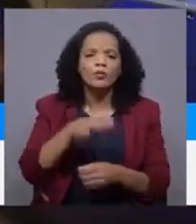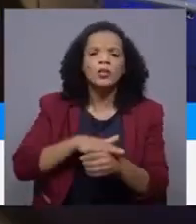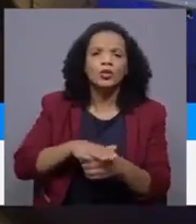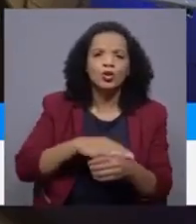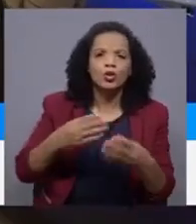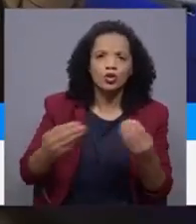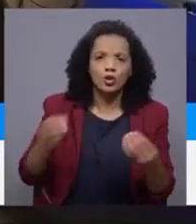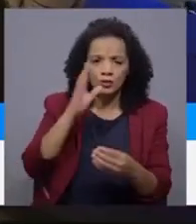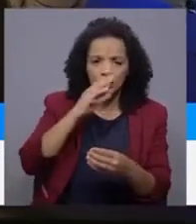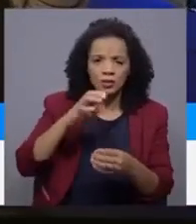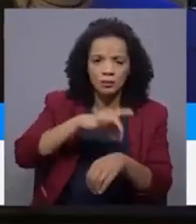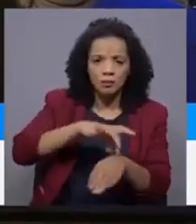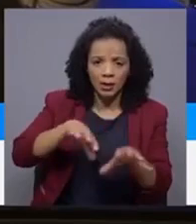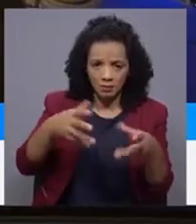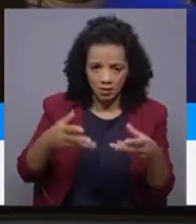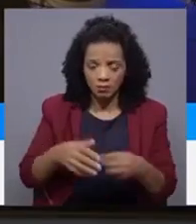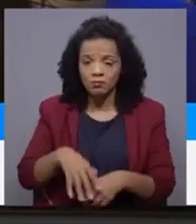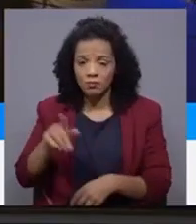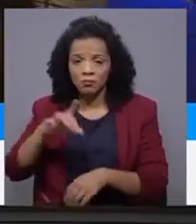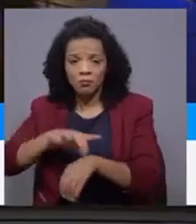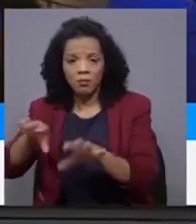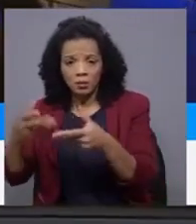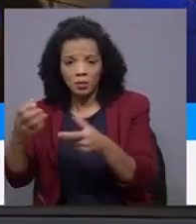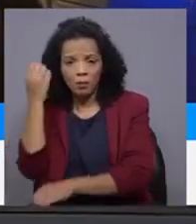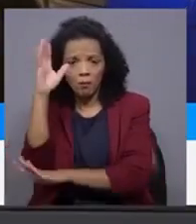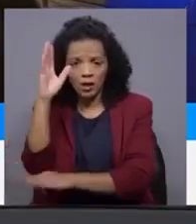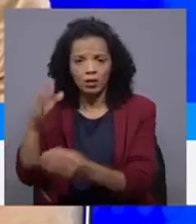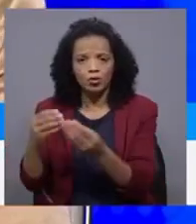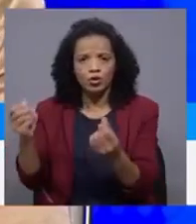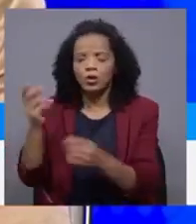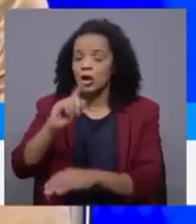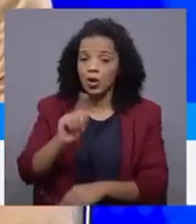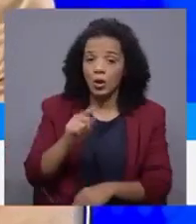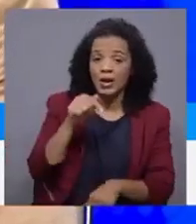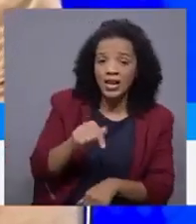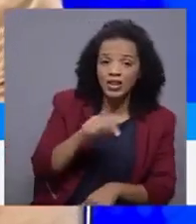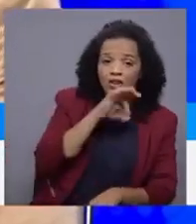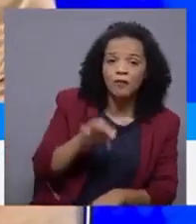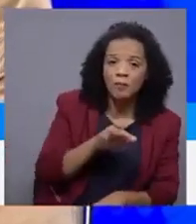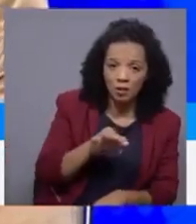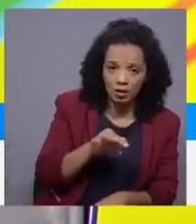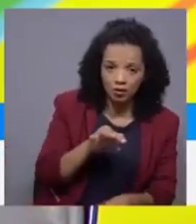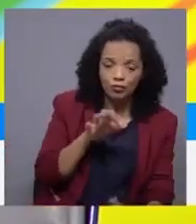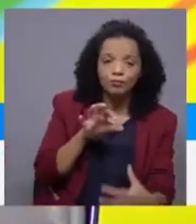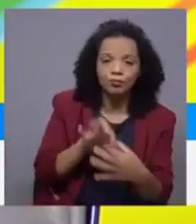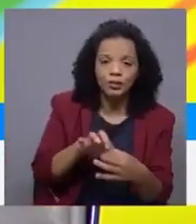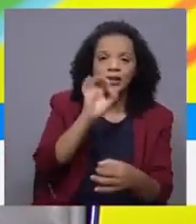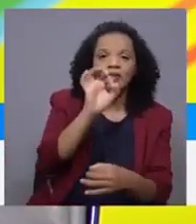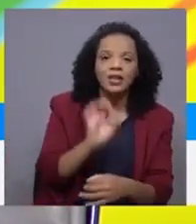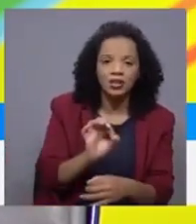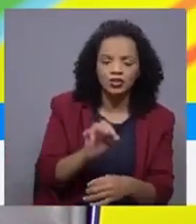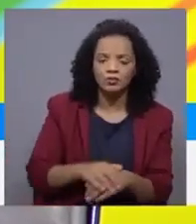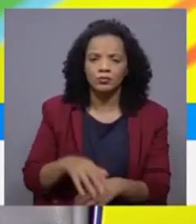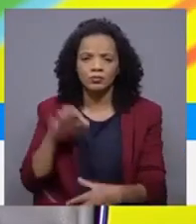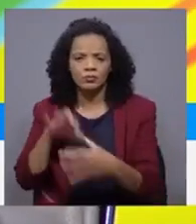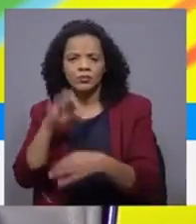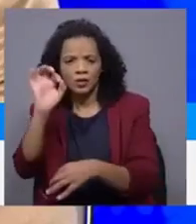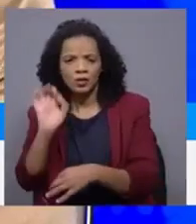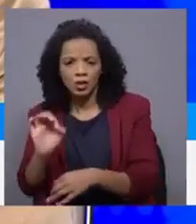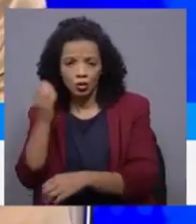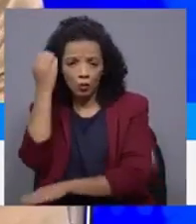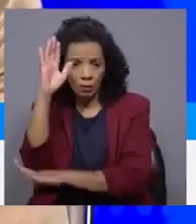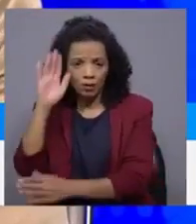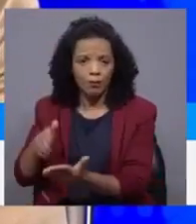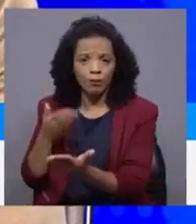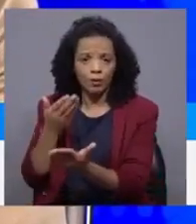em pandemia para estas famílias? Em pandemia, o PAN tem apresentado soluções concretas. Para estas famílias, em termos de taxar? Em termos de taxar, aquilo que o PAN